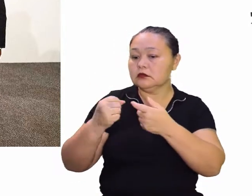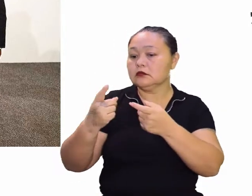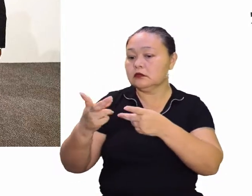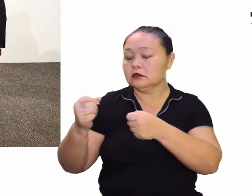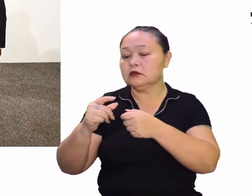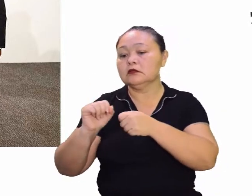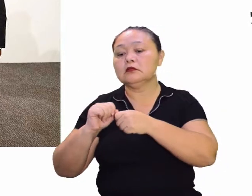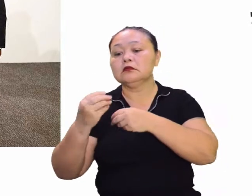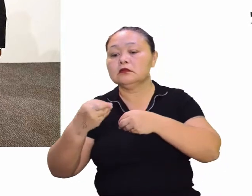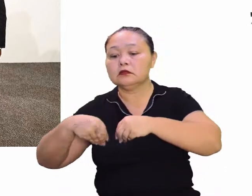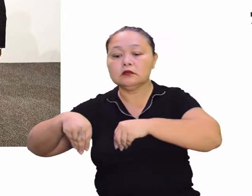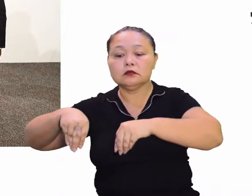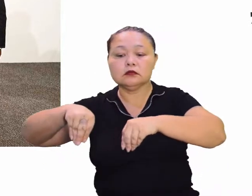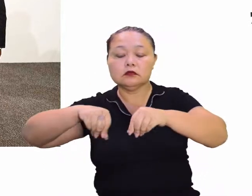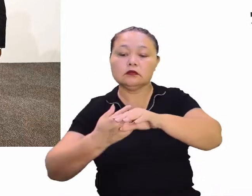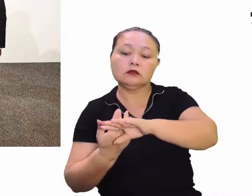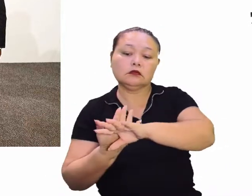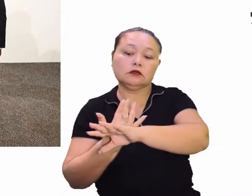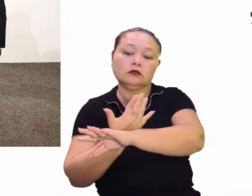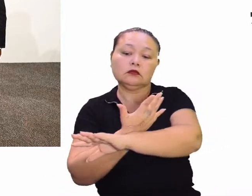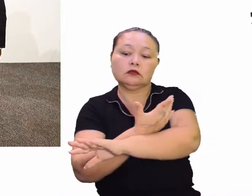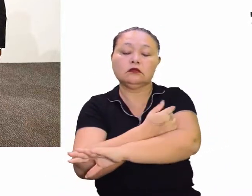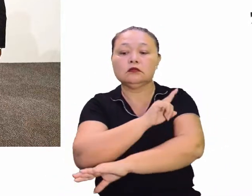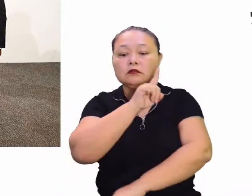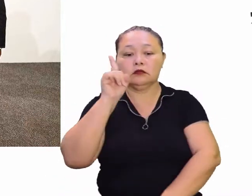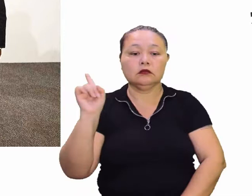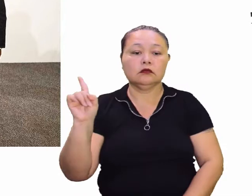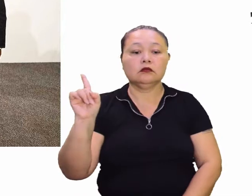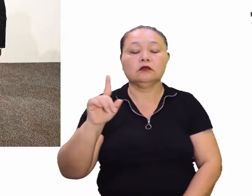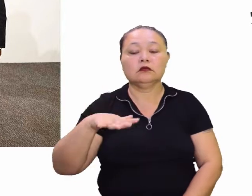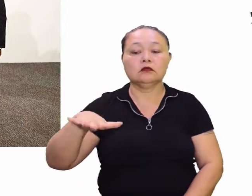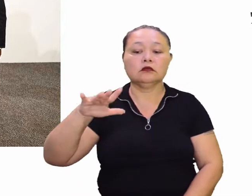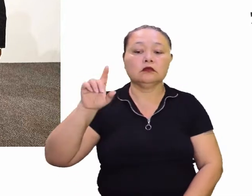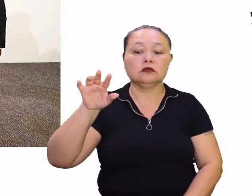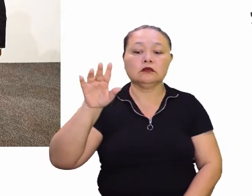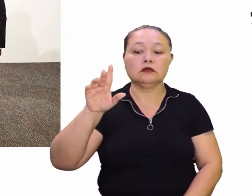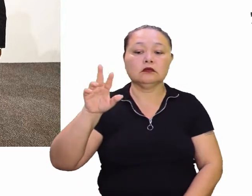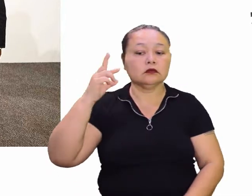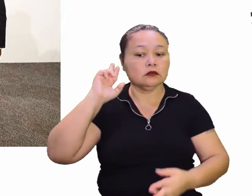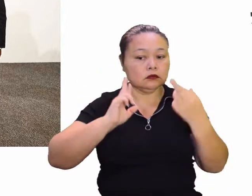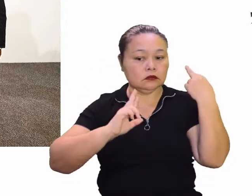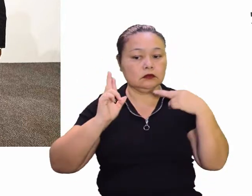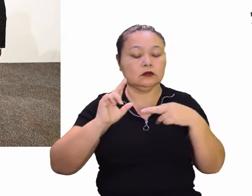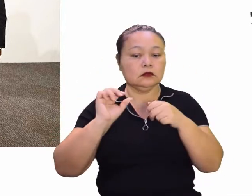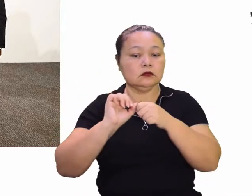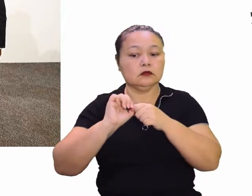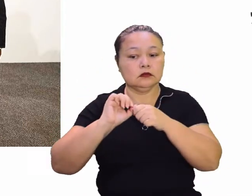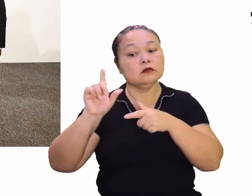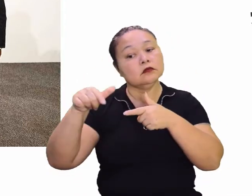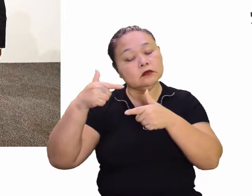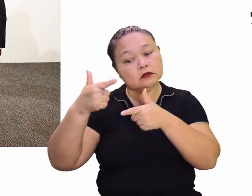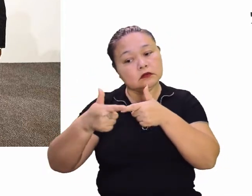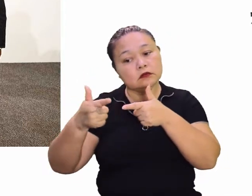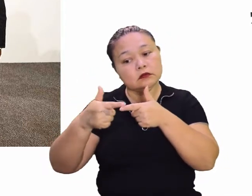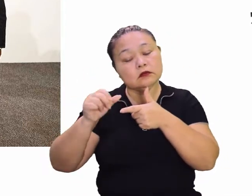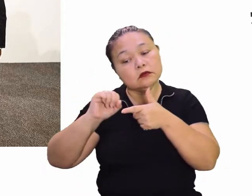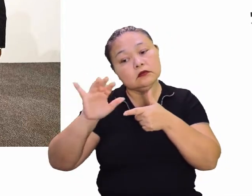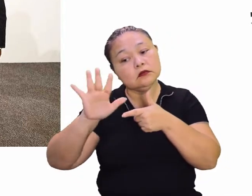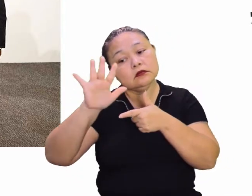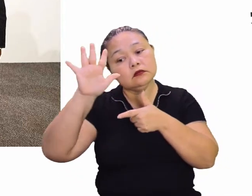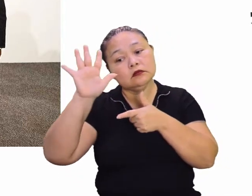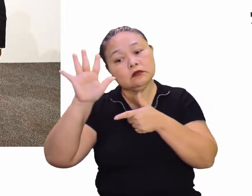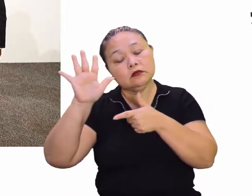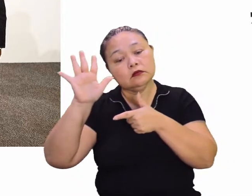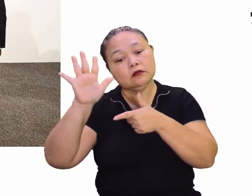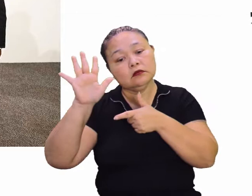isso? Fertilizante. Fertilizantes, exatamente. Vem muita parte deles vem lá da Rússia. E aí impactou. Se vai ficar mais